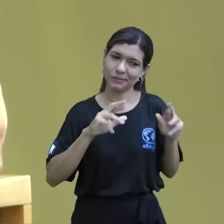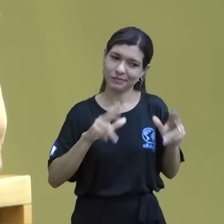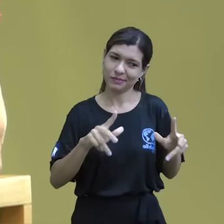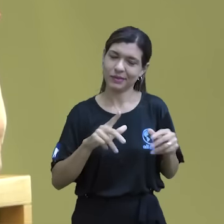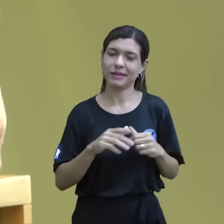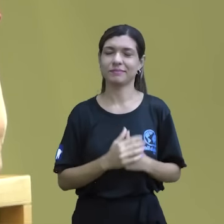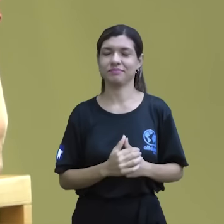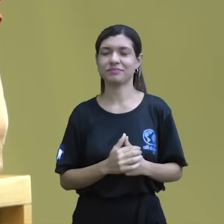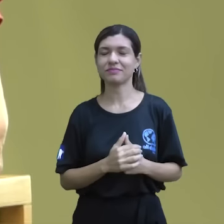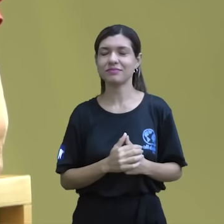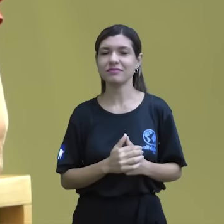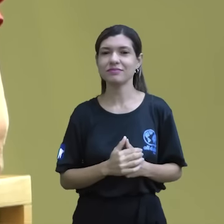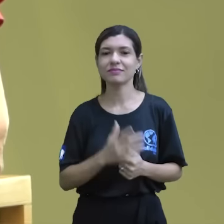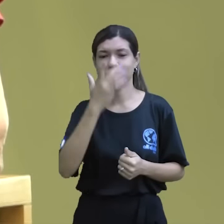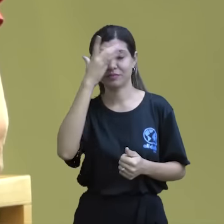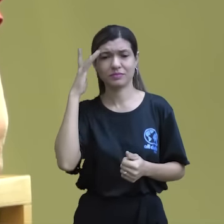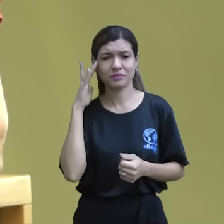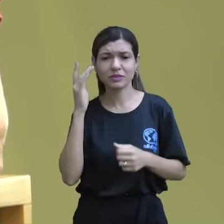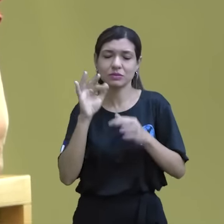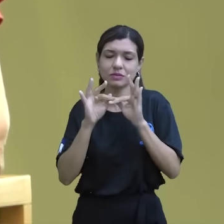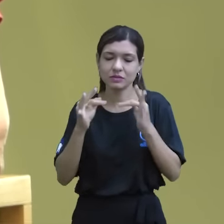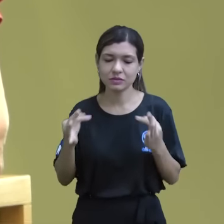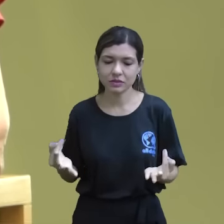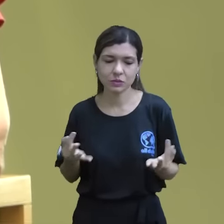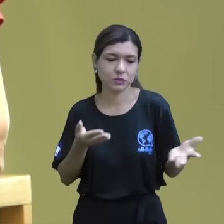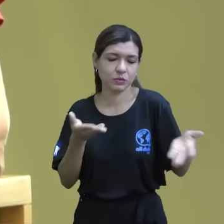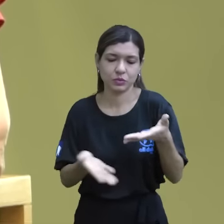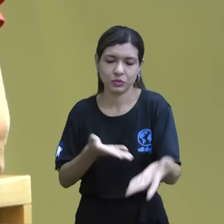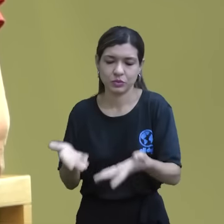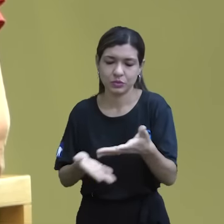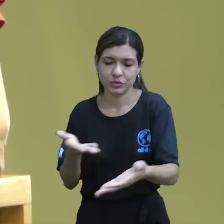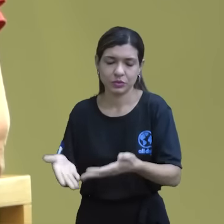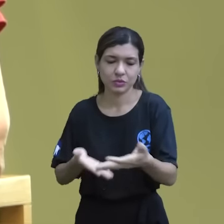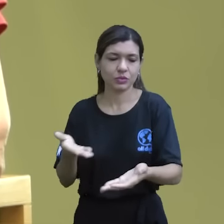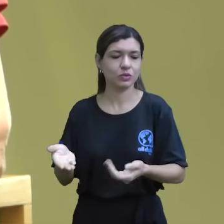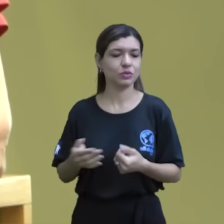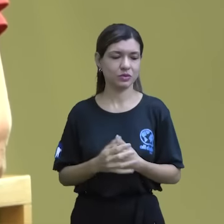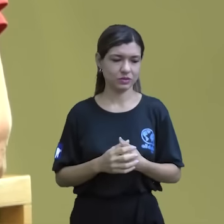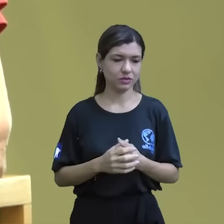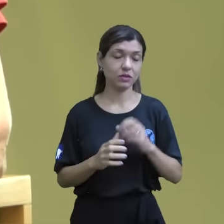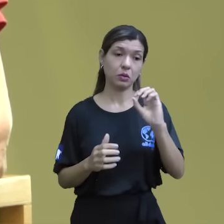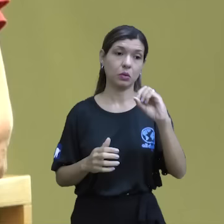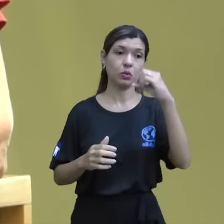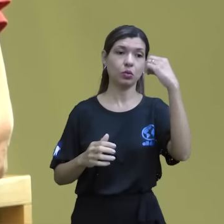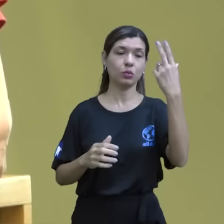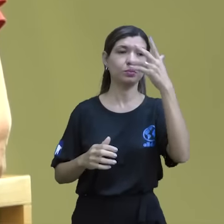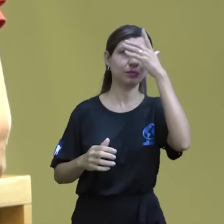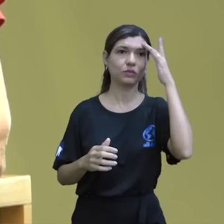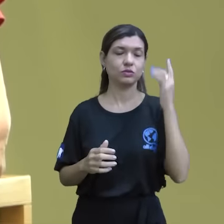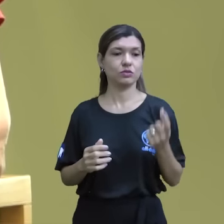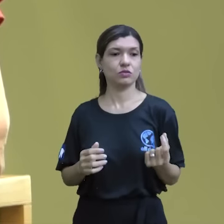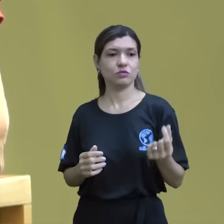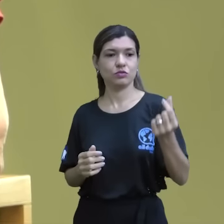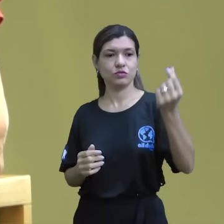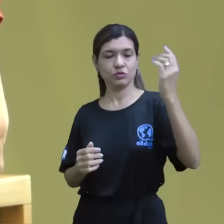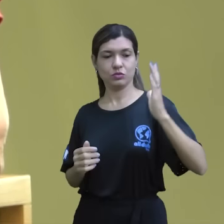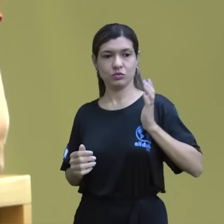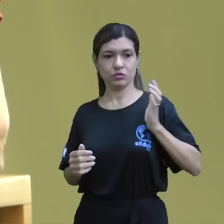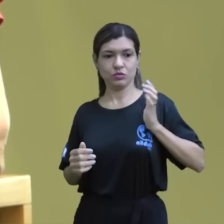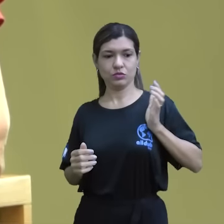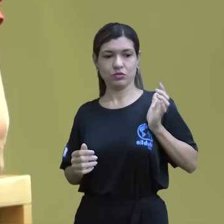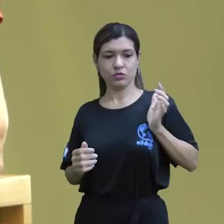de poderosos, a velha instituição cumpre religiosamente a lei. Vem-lhe daí o